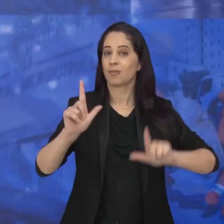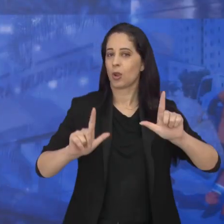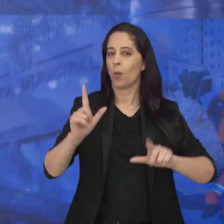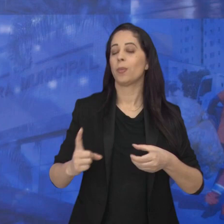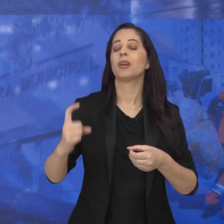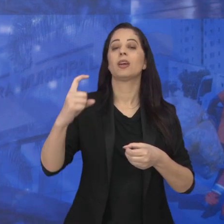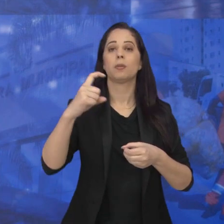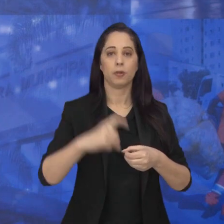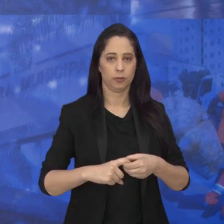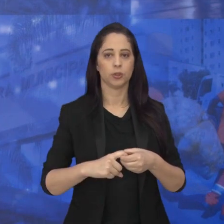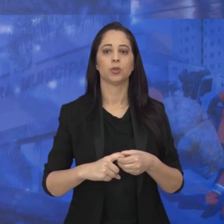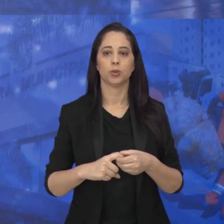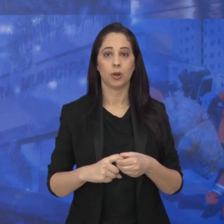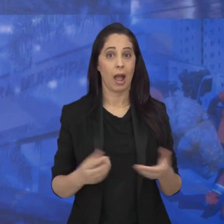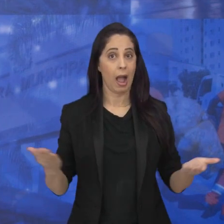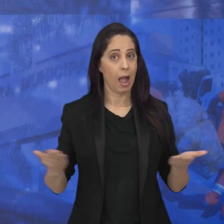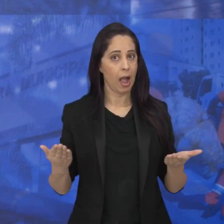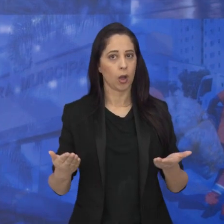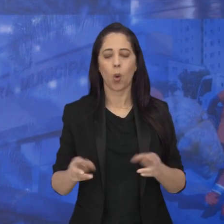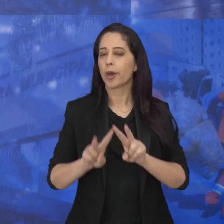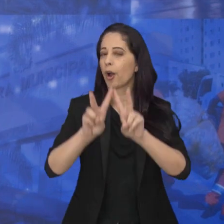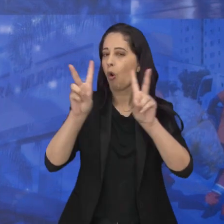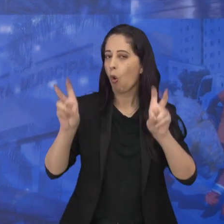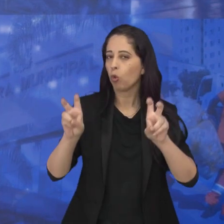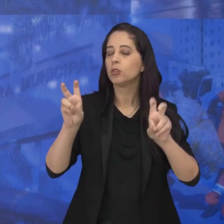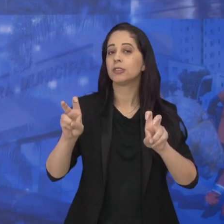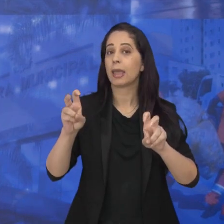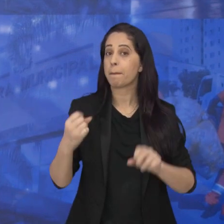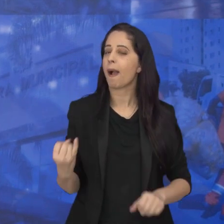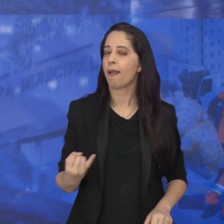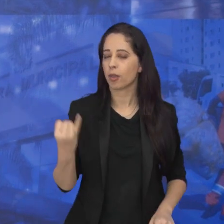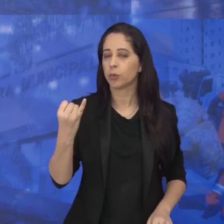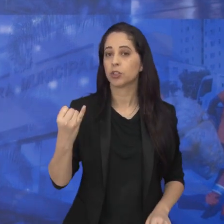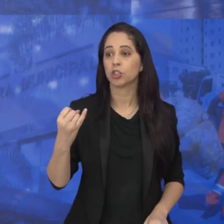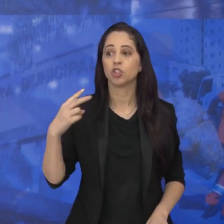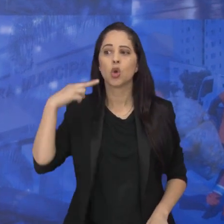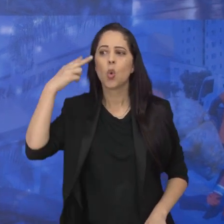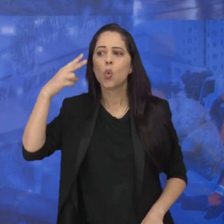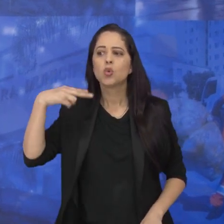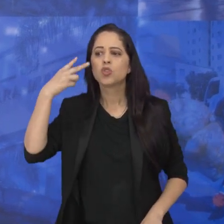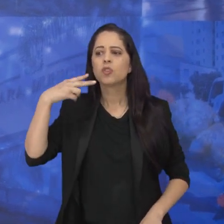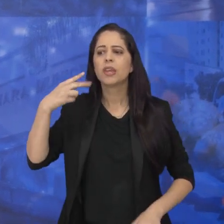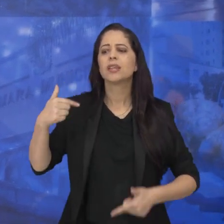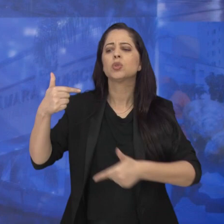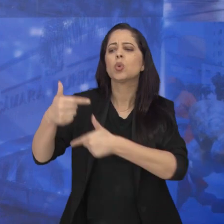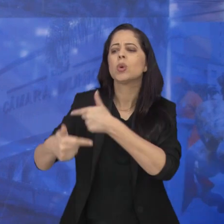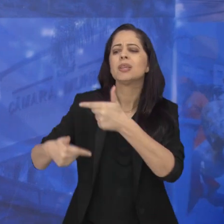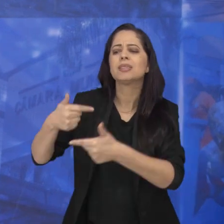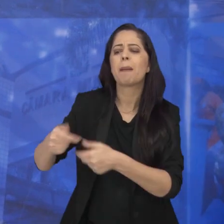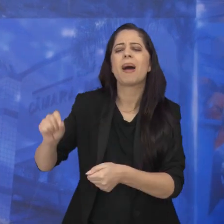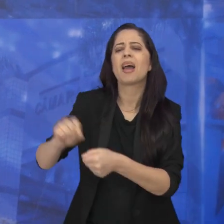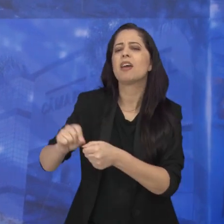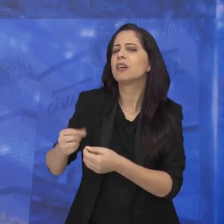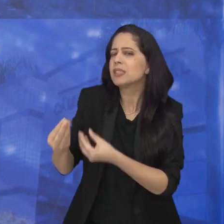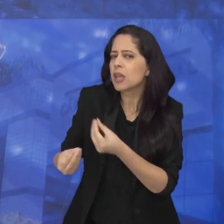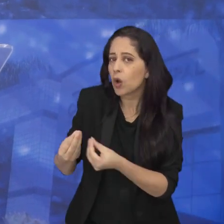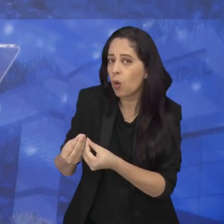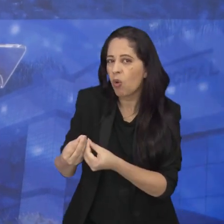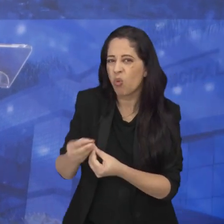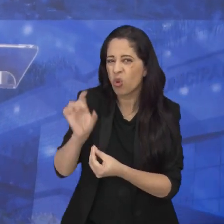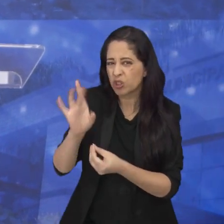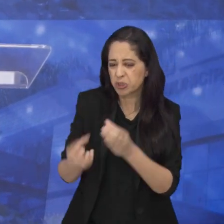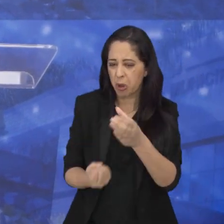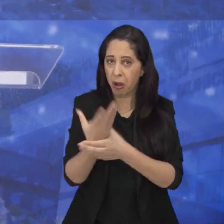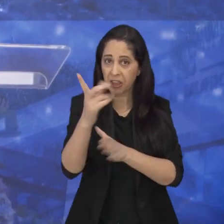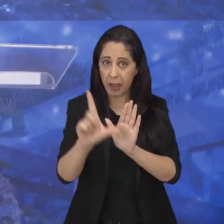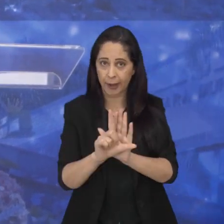Estamos de volta com o Ação Parlamentar, agora para falar sobre o papel dos vereadores, que vai muito além de propor e criar leis